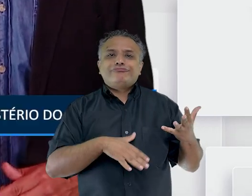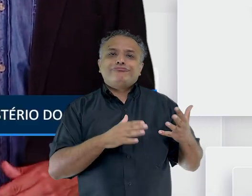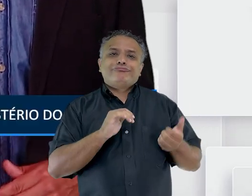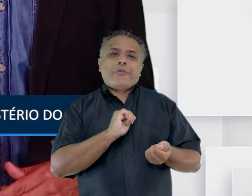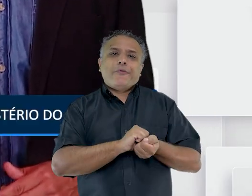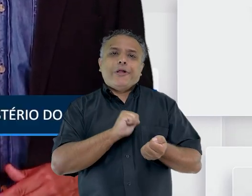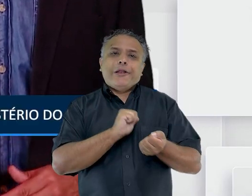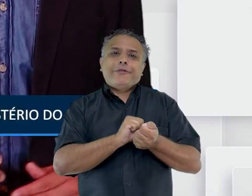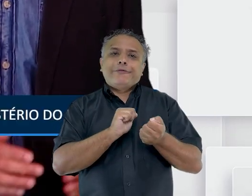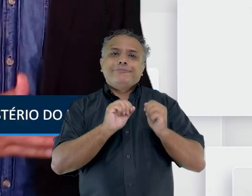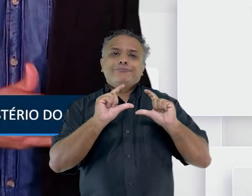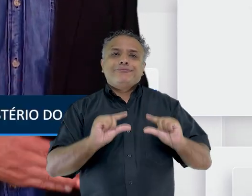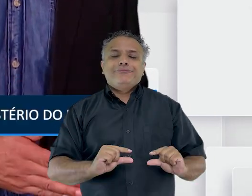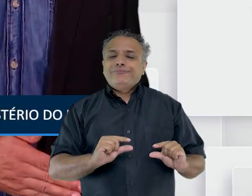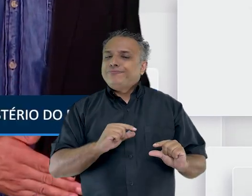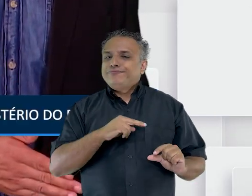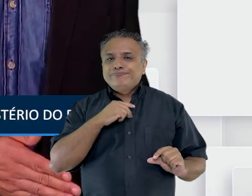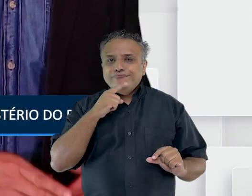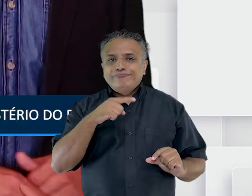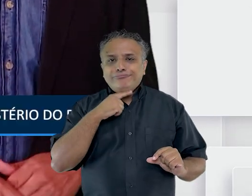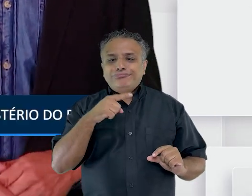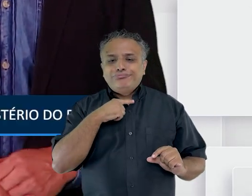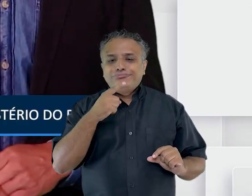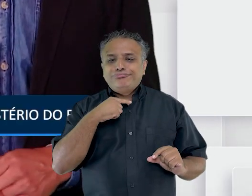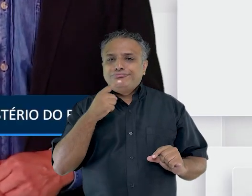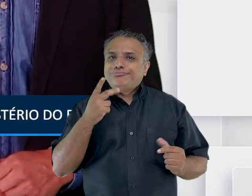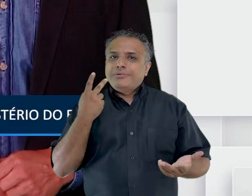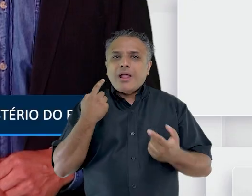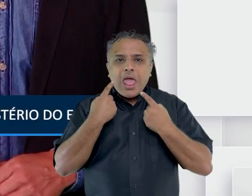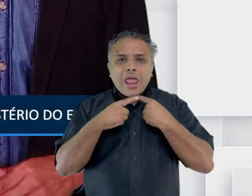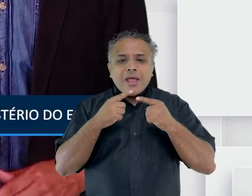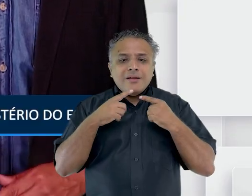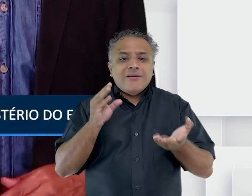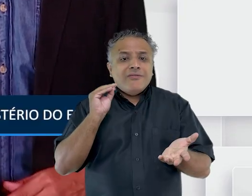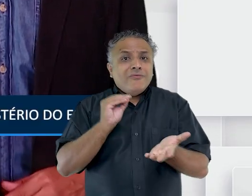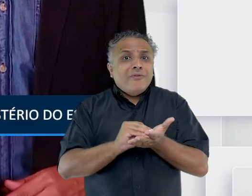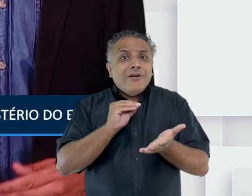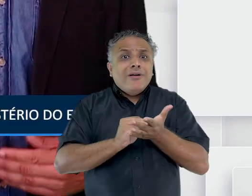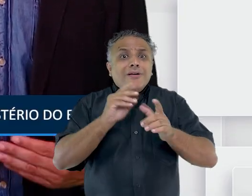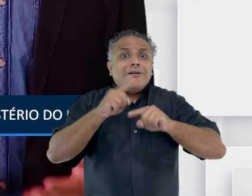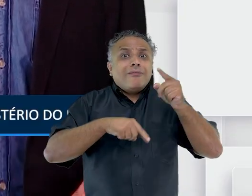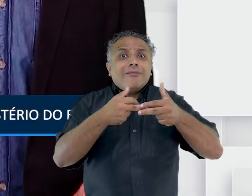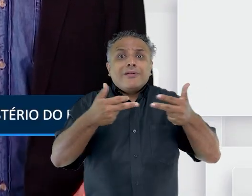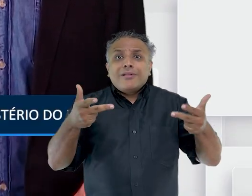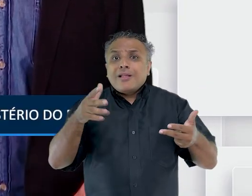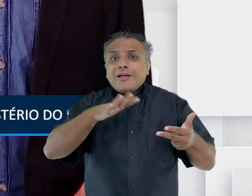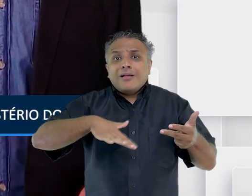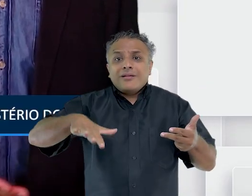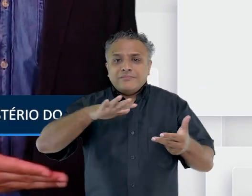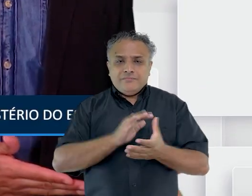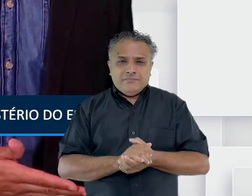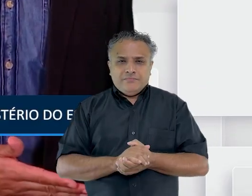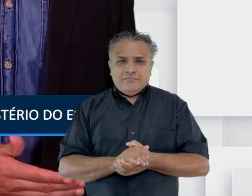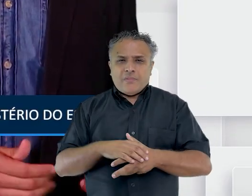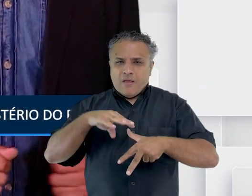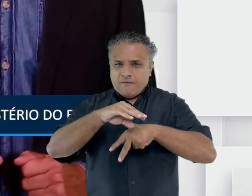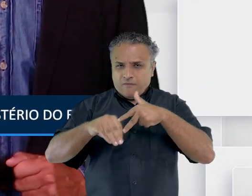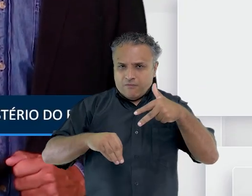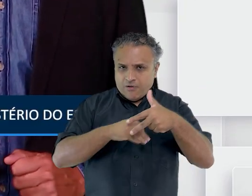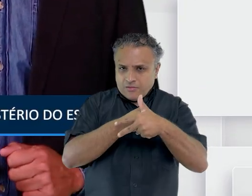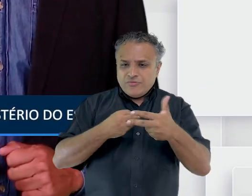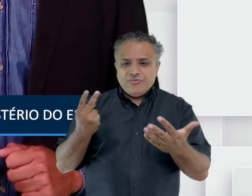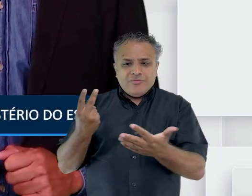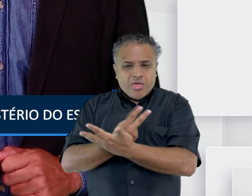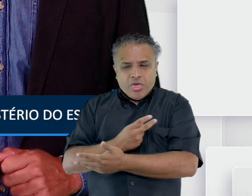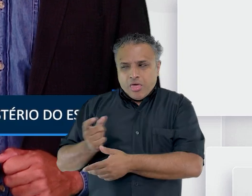e insuficiente, com constantes queixas de falta de variedades no cardápio. A fraude na execução do convênio foi feita